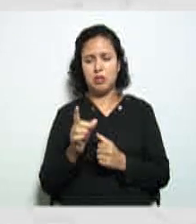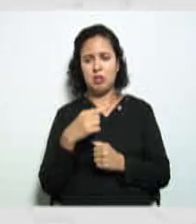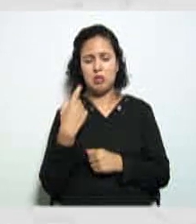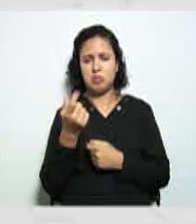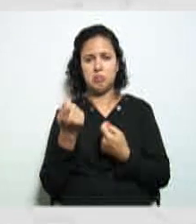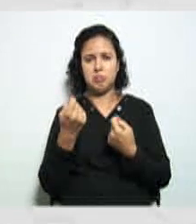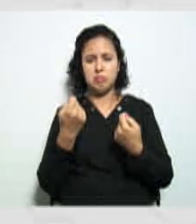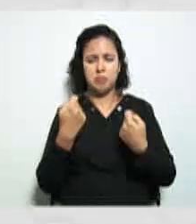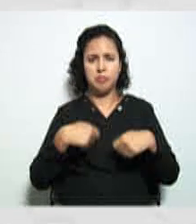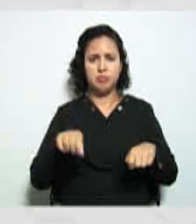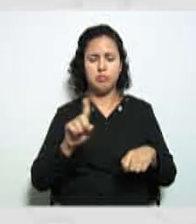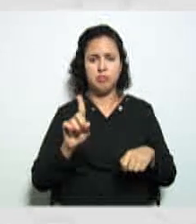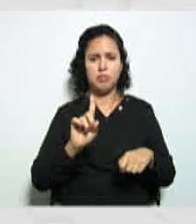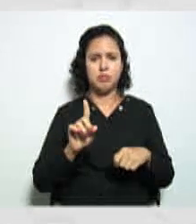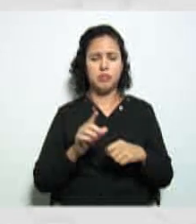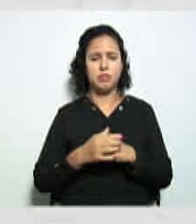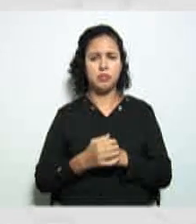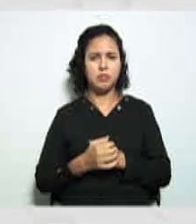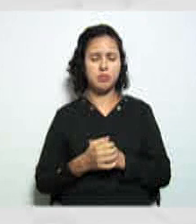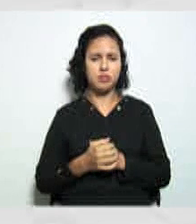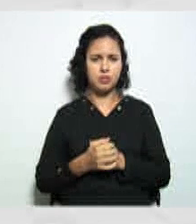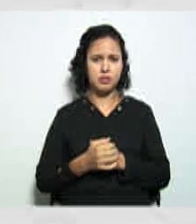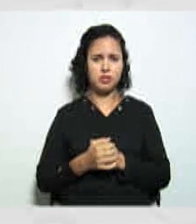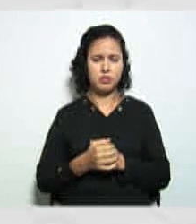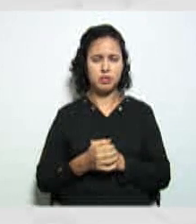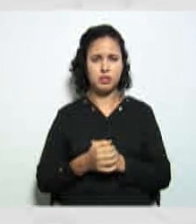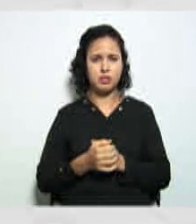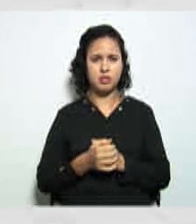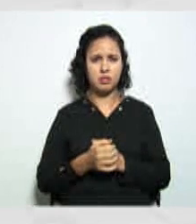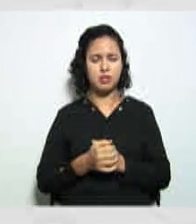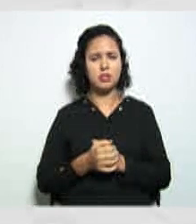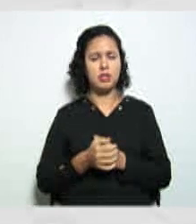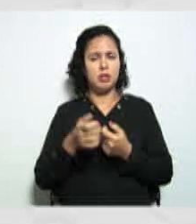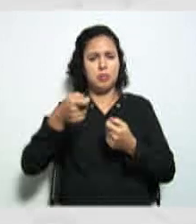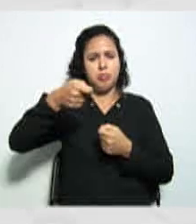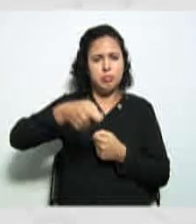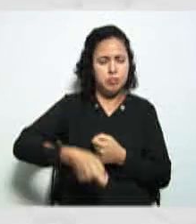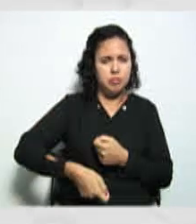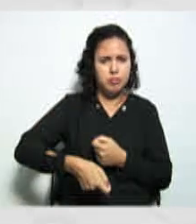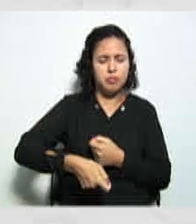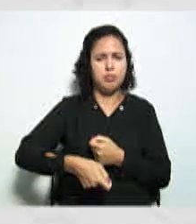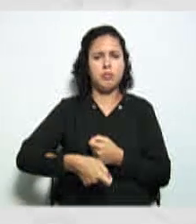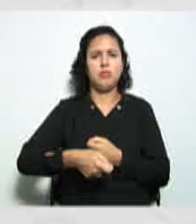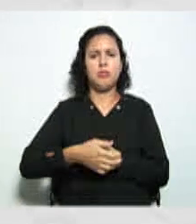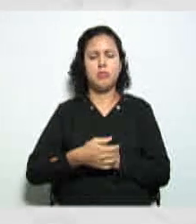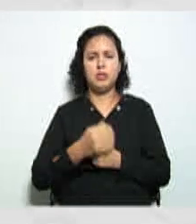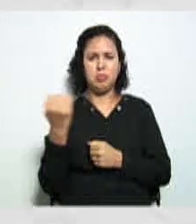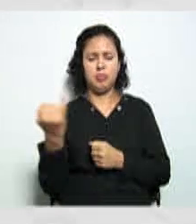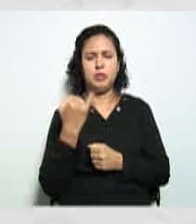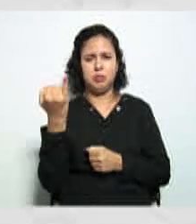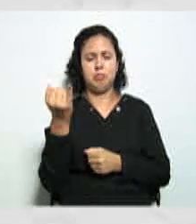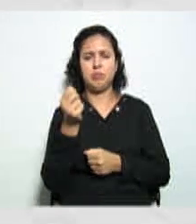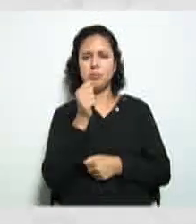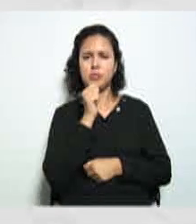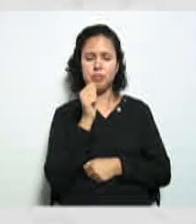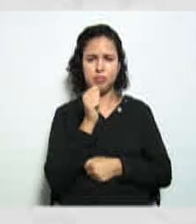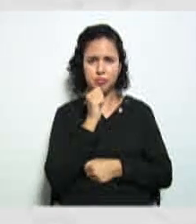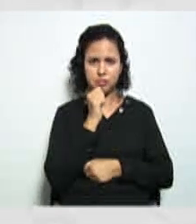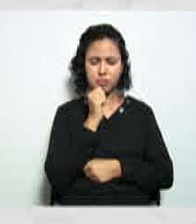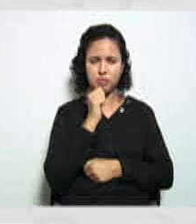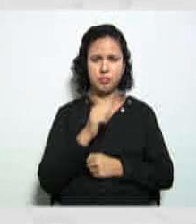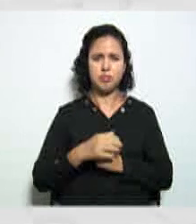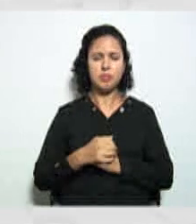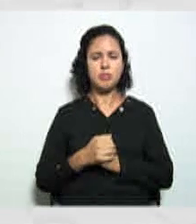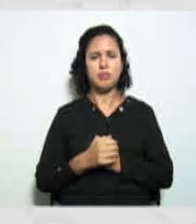tem necessidade, né? Que é dispensado. Que a gente não é obrigatório, não é importante para aquele assunto.